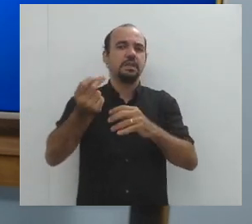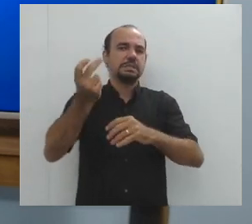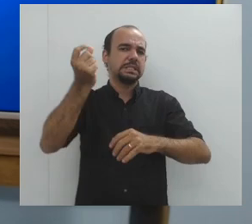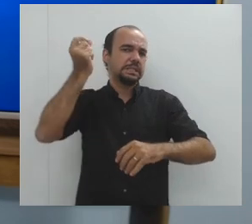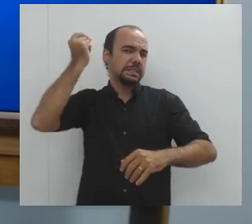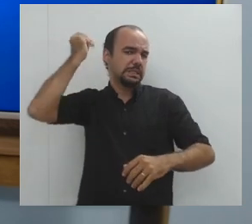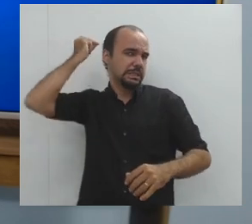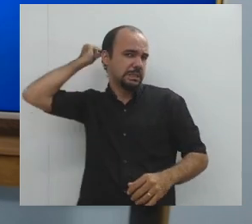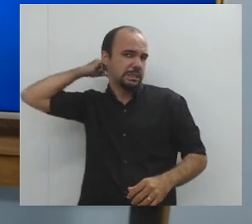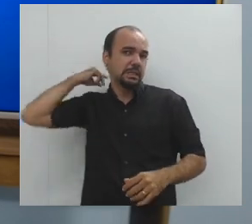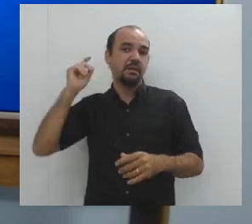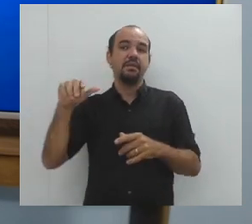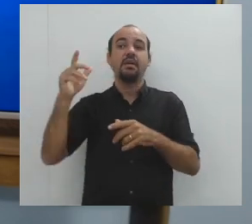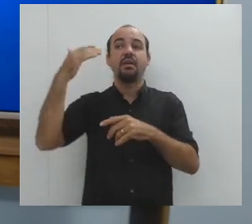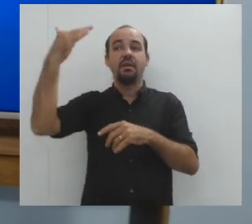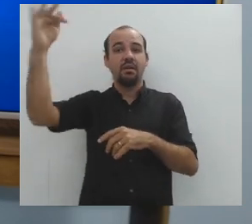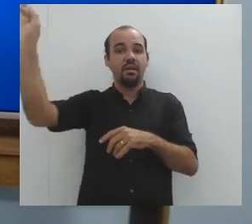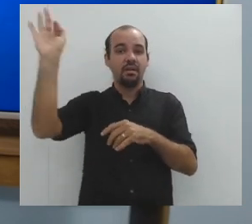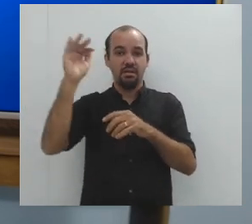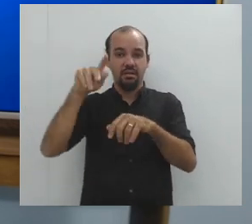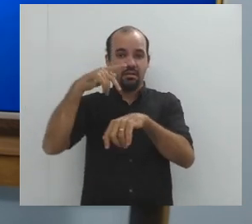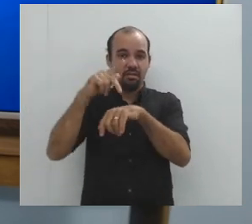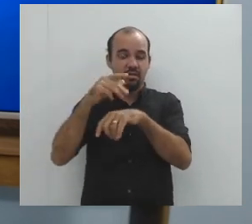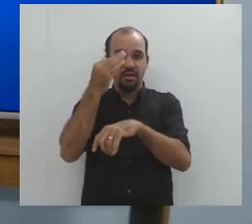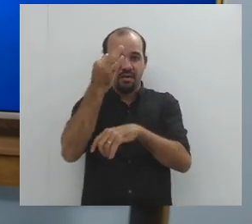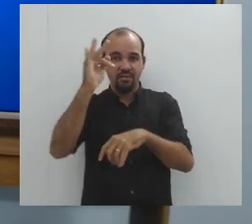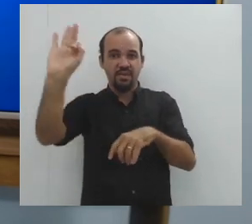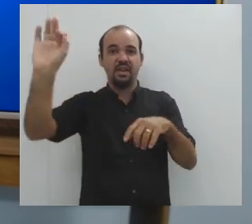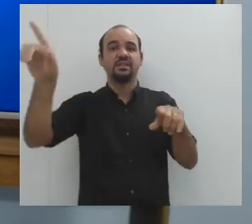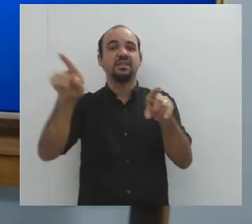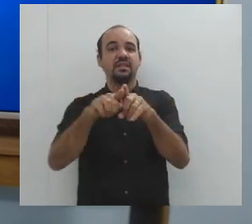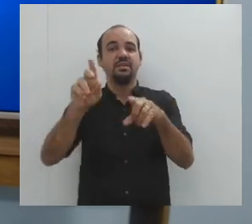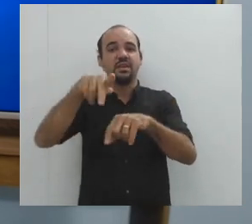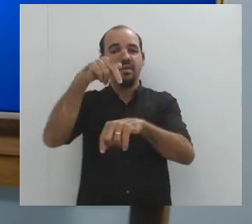dessas atividades e pinturas holandesas também,